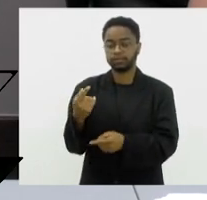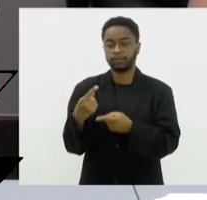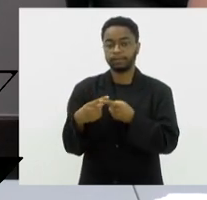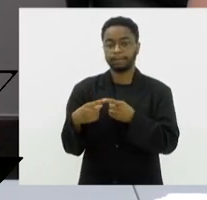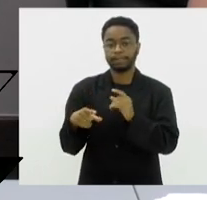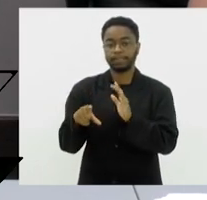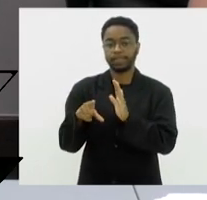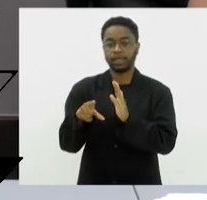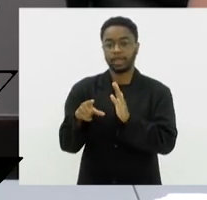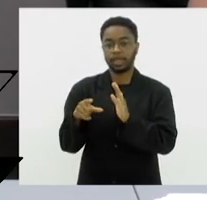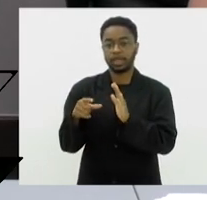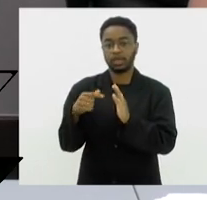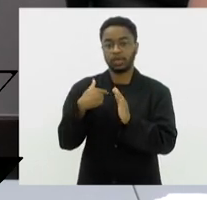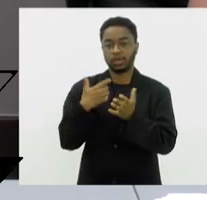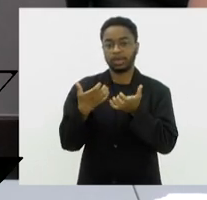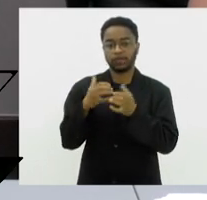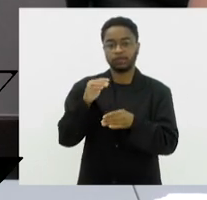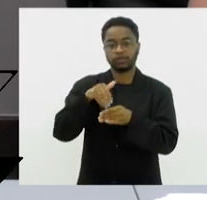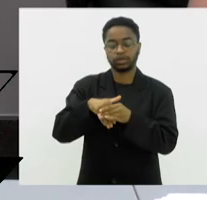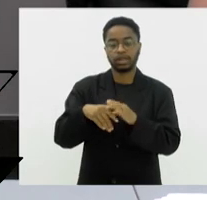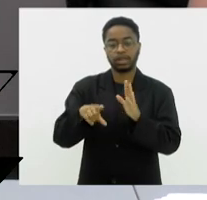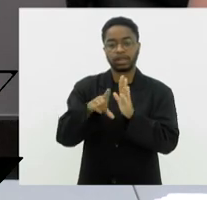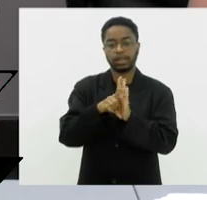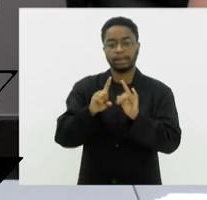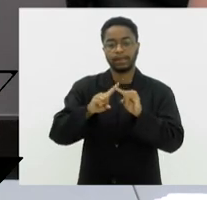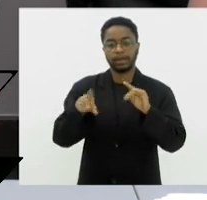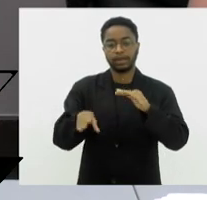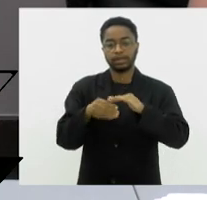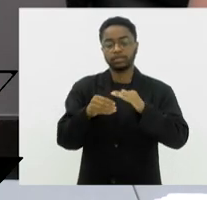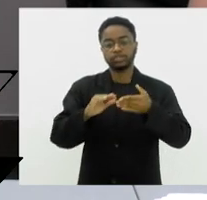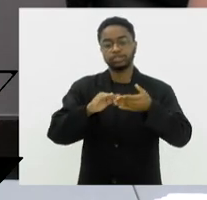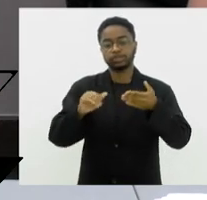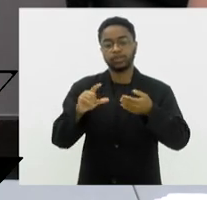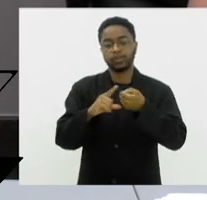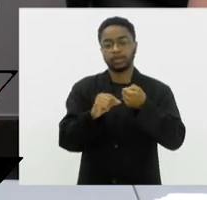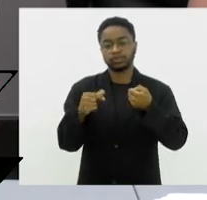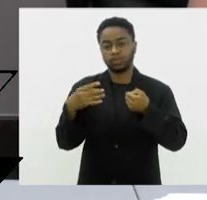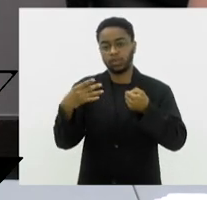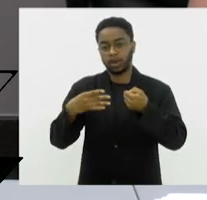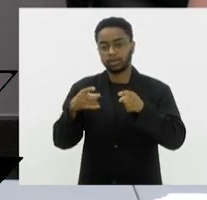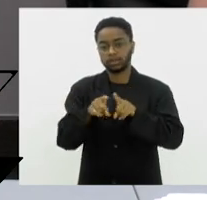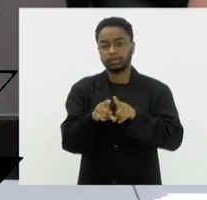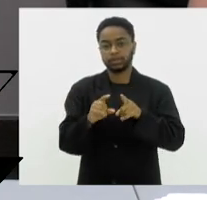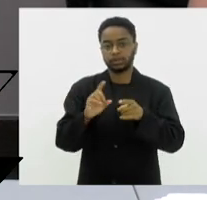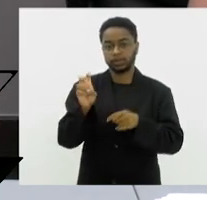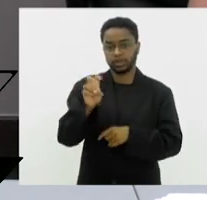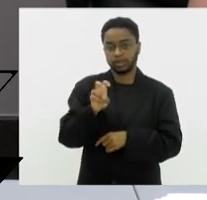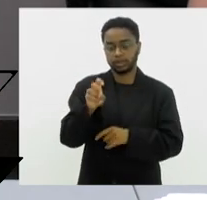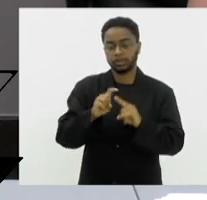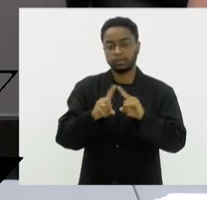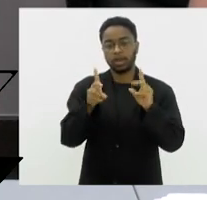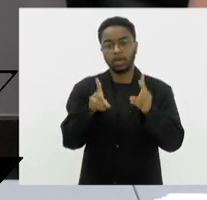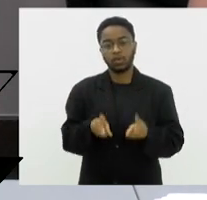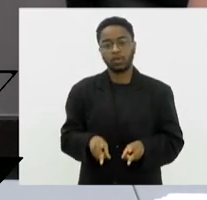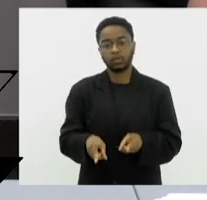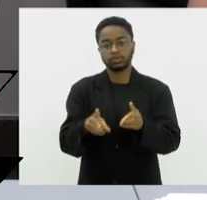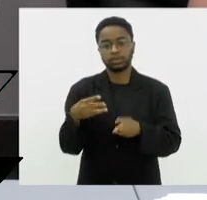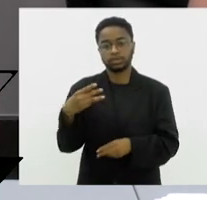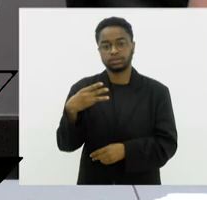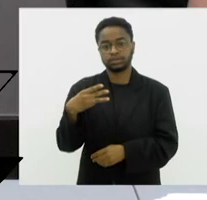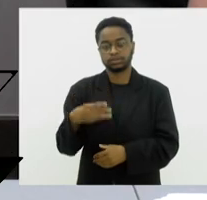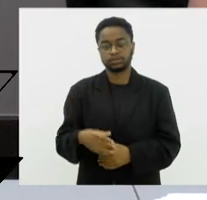com emendas, mas só suprimindo o artigo 4º e o 5º e mantendo o